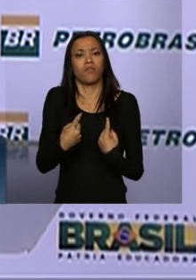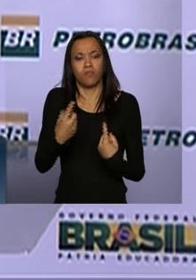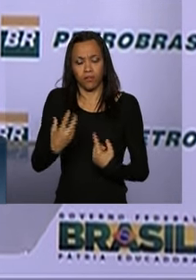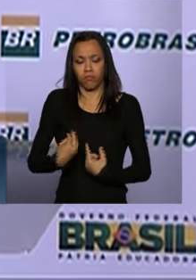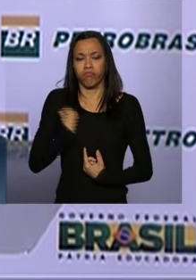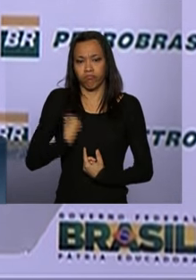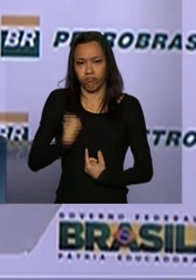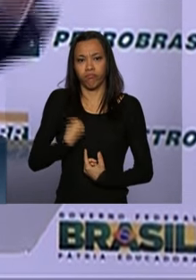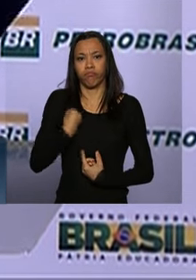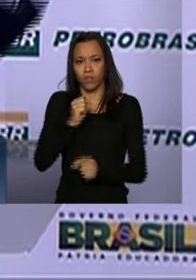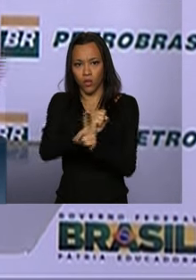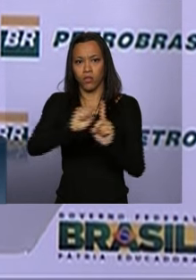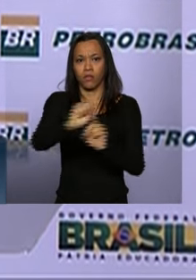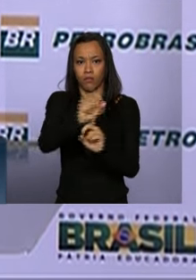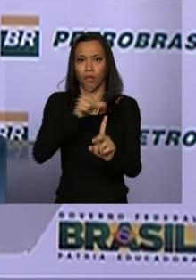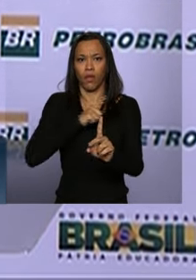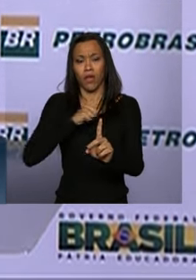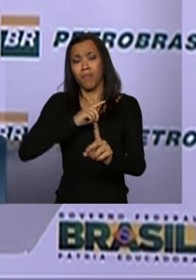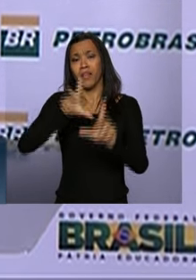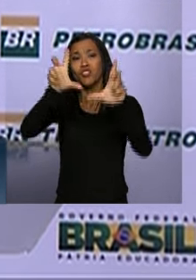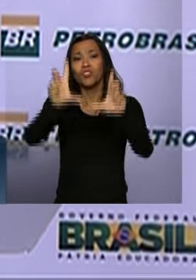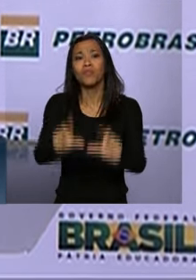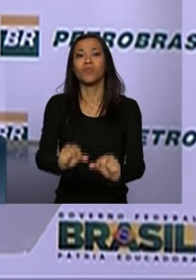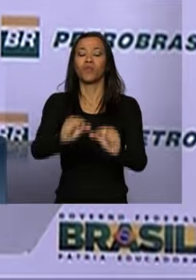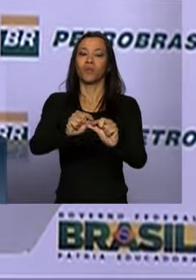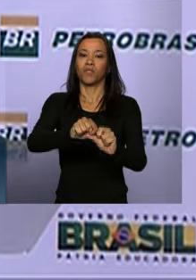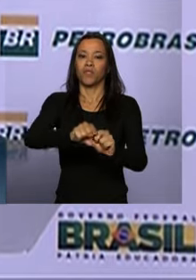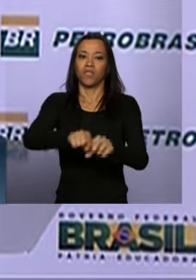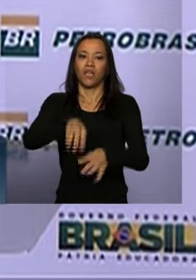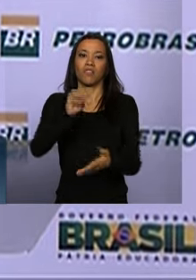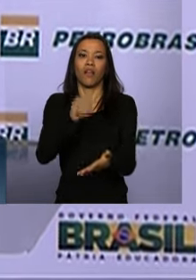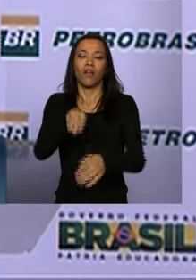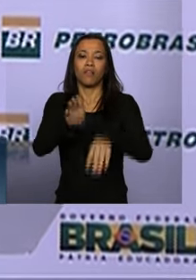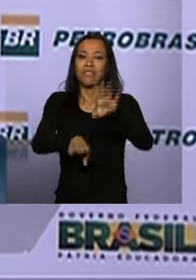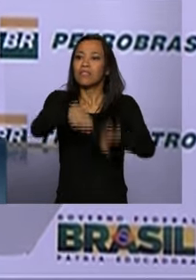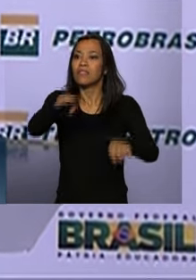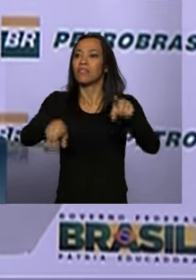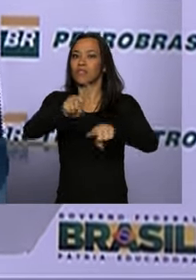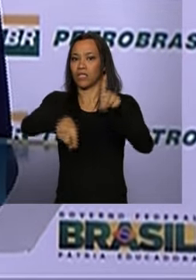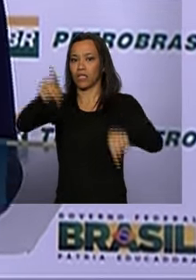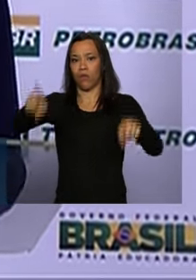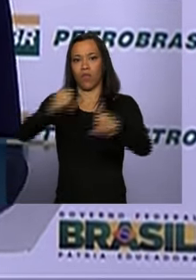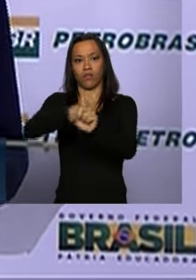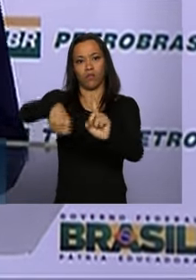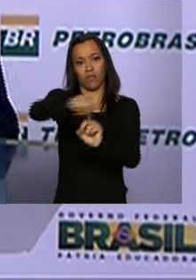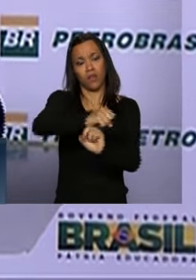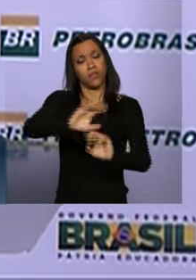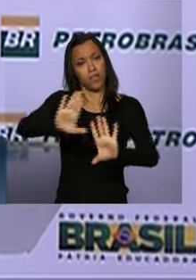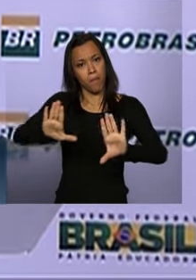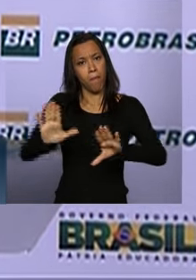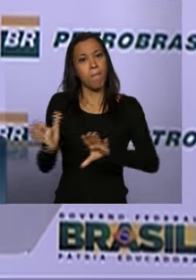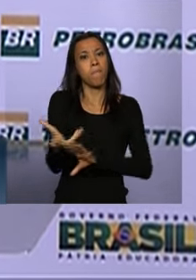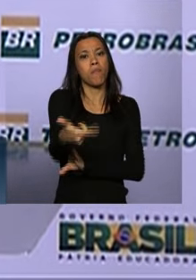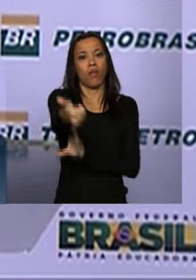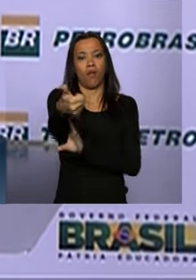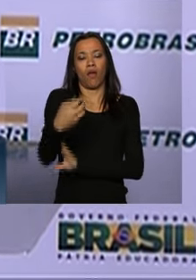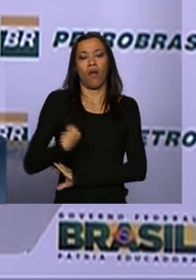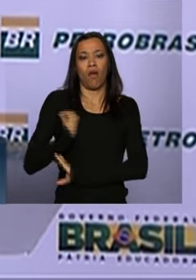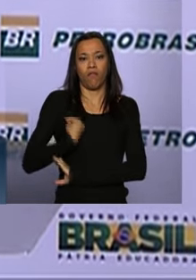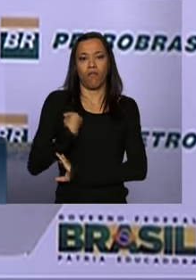se desenvolver, diminuir as desigualdades e, acima de tudo, melhorar a qualidade de vida do nosso